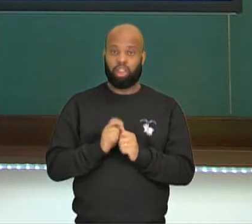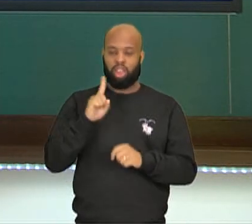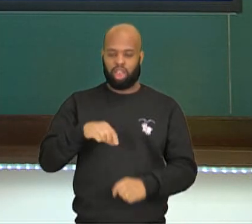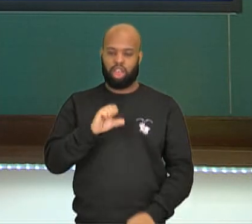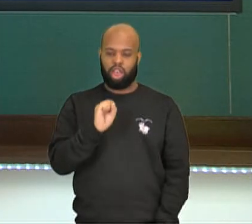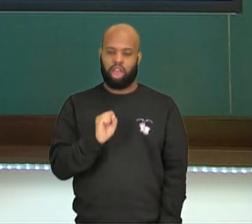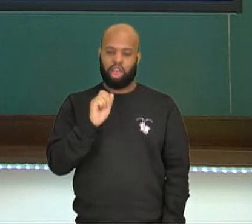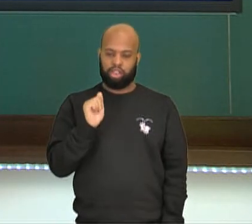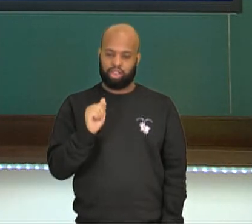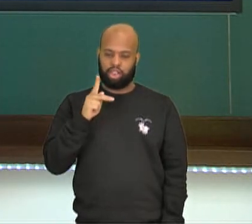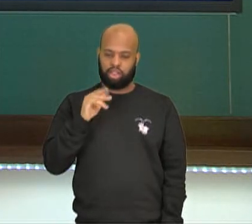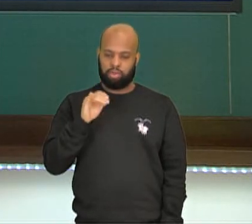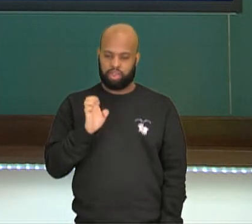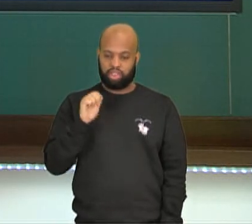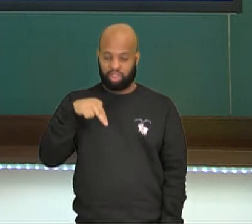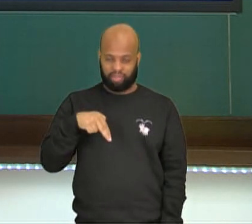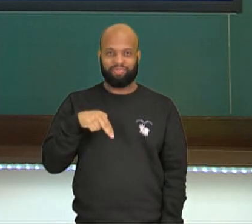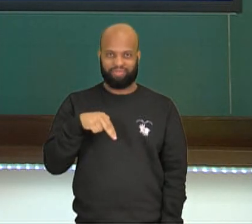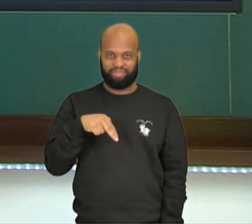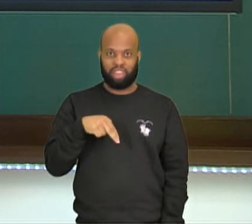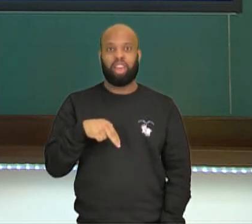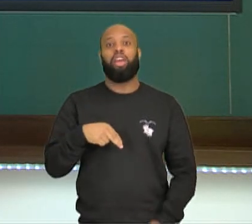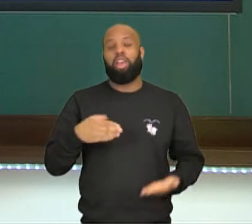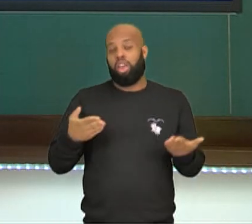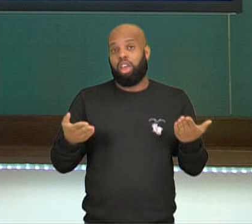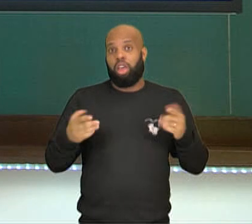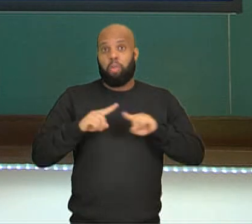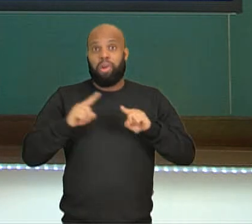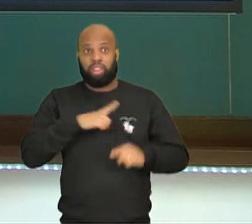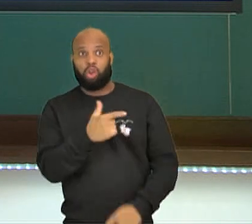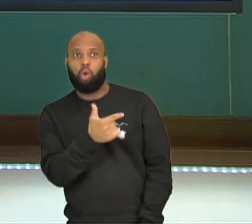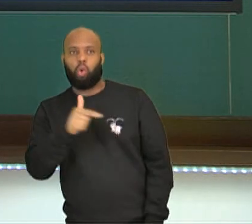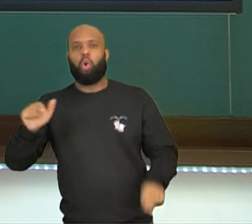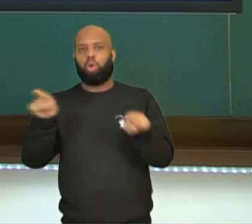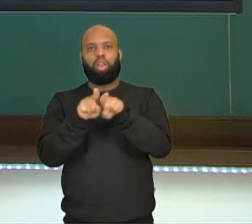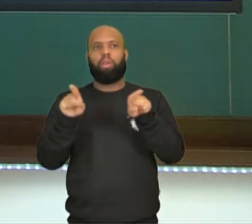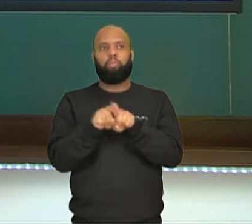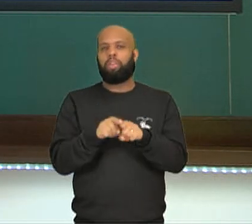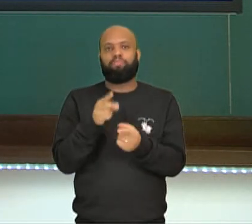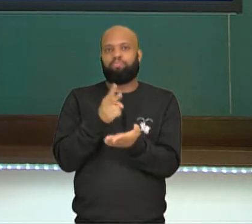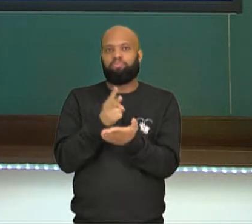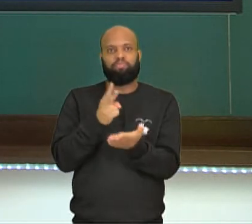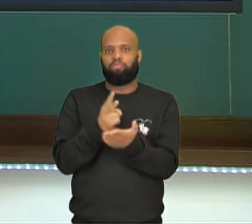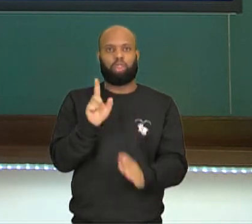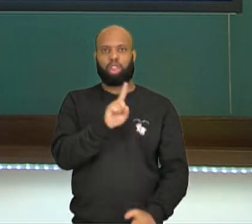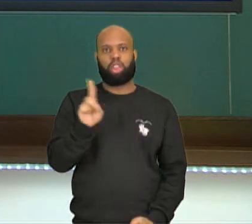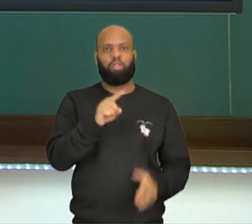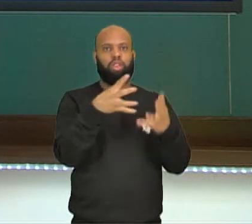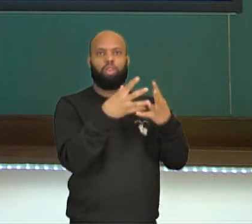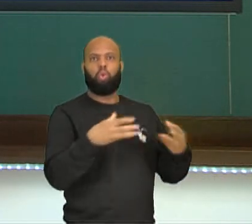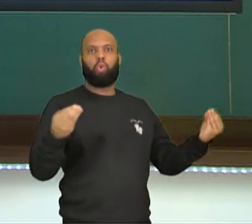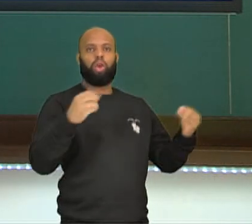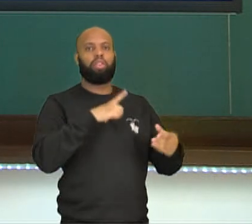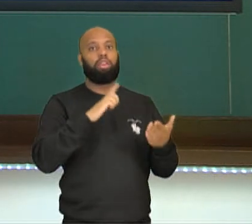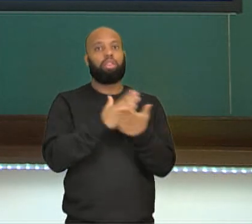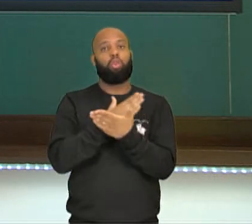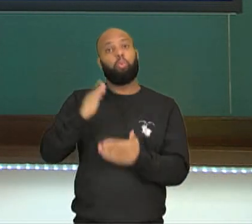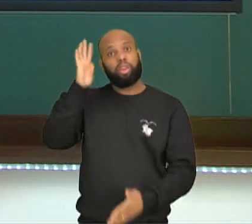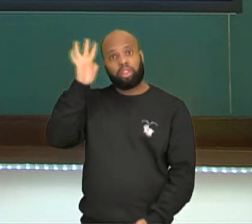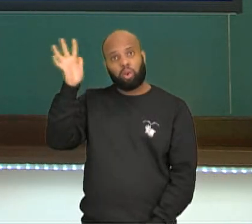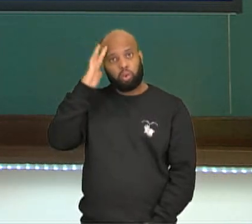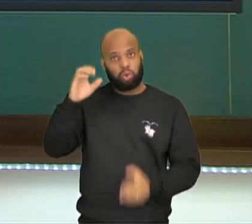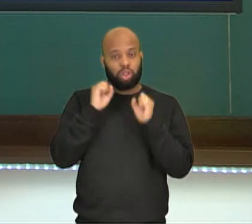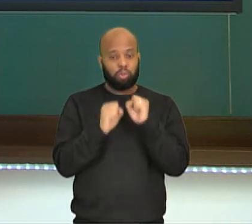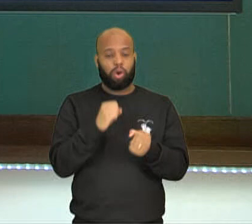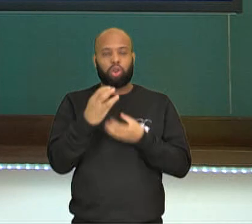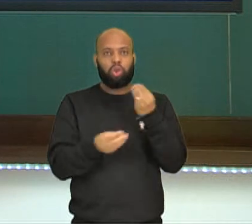moderno. E tem o Homo neandertal ainda por cima, uma outra espécie que também não vingou. E tem umas teorias, inclusive, que pode ter sido